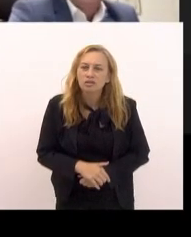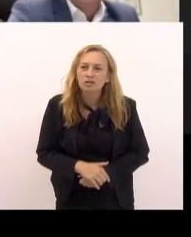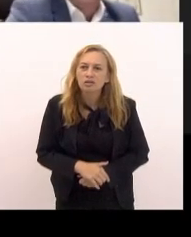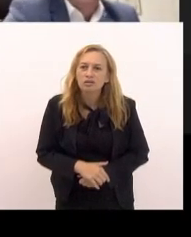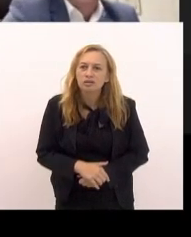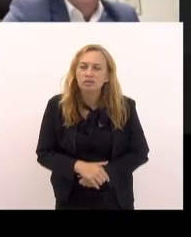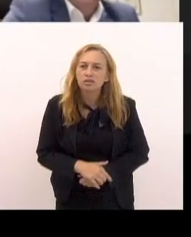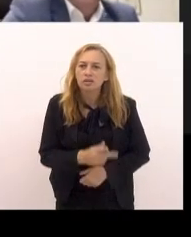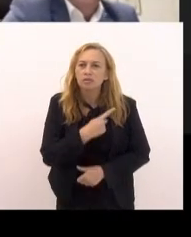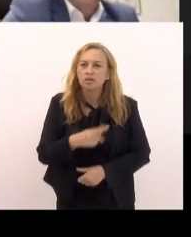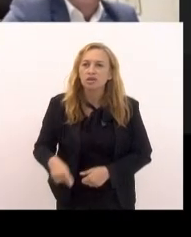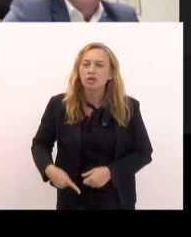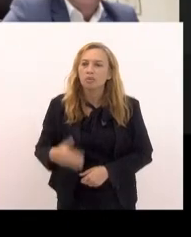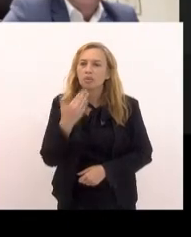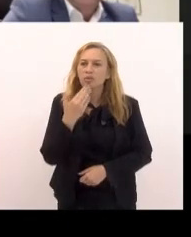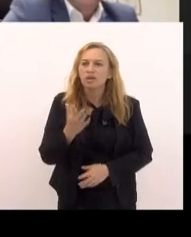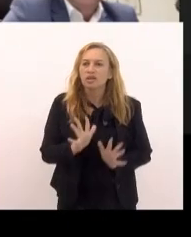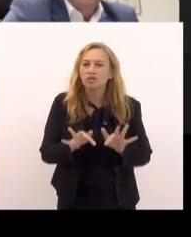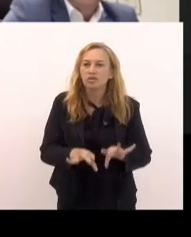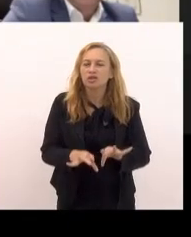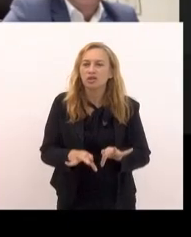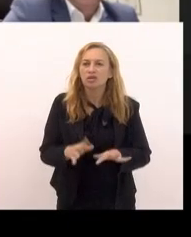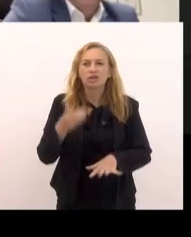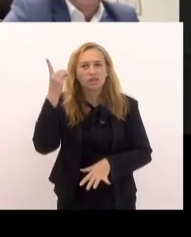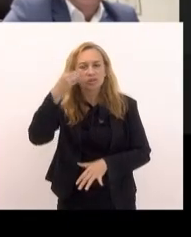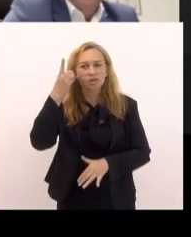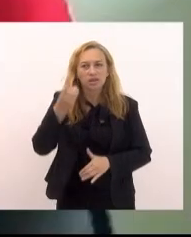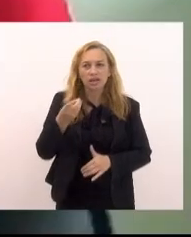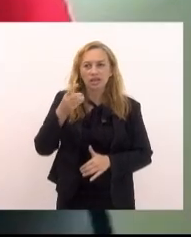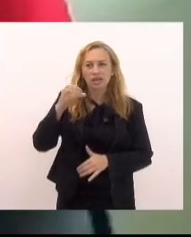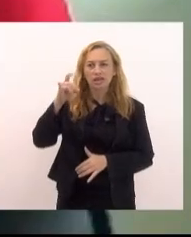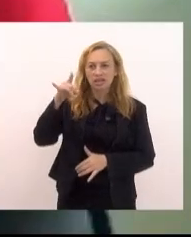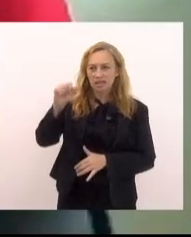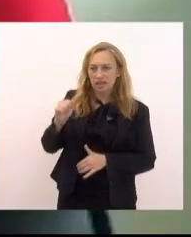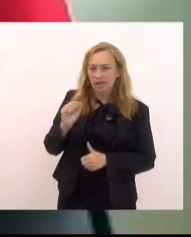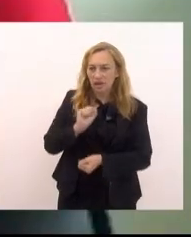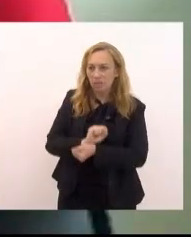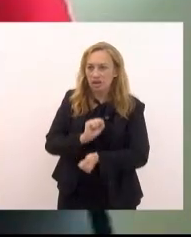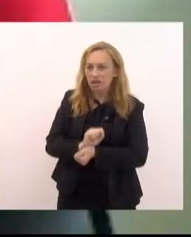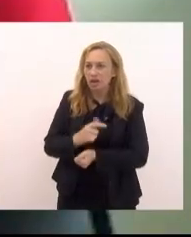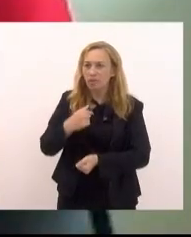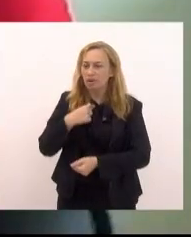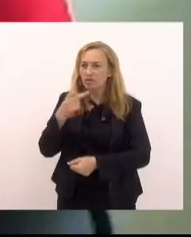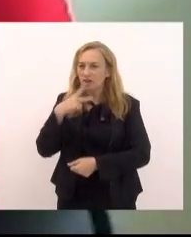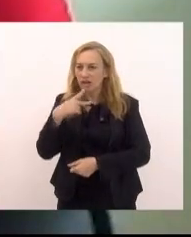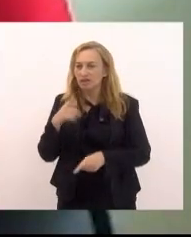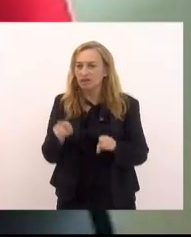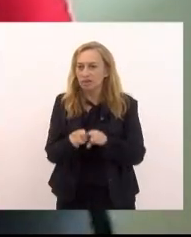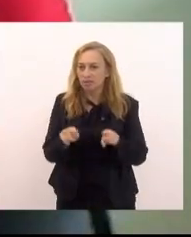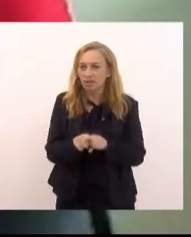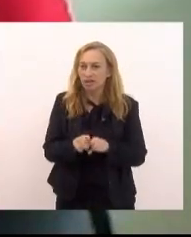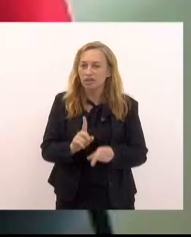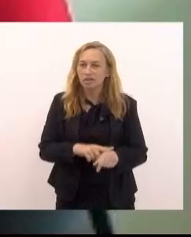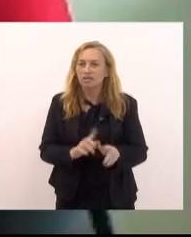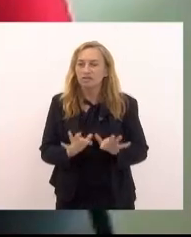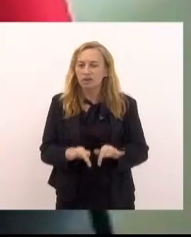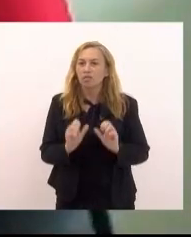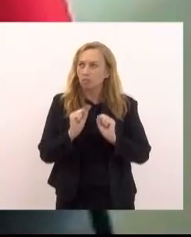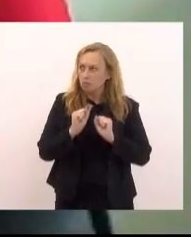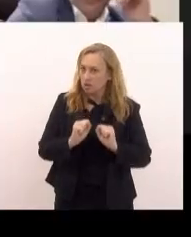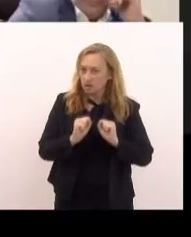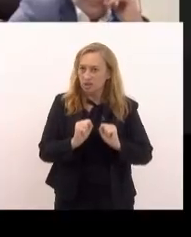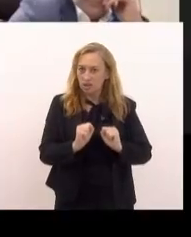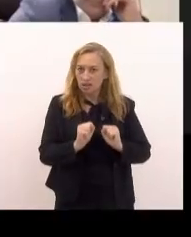deputada... Presidente, vou pedir ao final para a deputada Célia Jordão aguardar um pouquinho para eu também fazer a minha manifestação do expediente final. É possível,